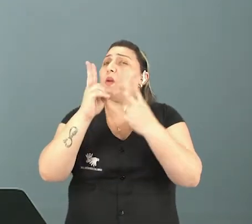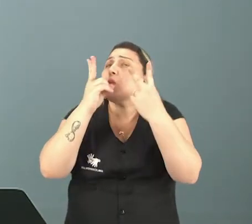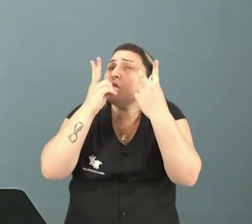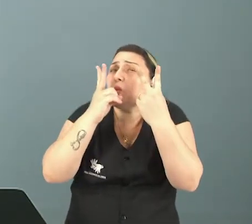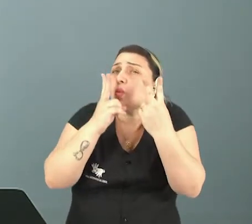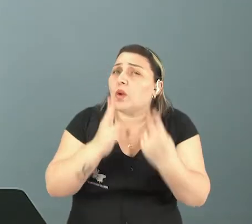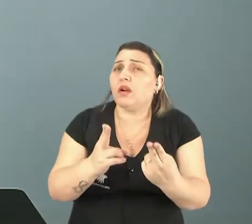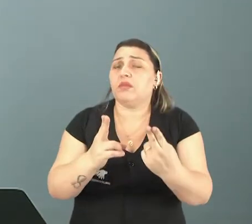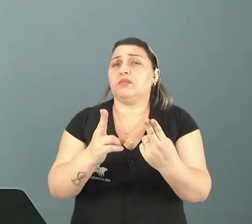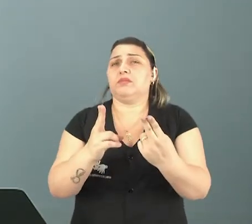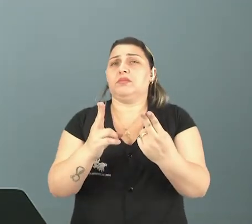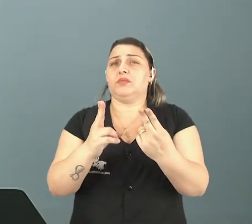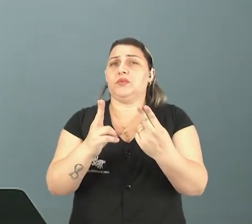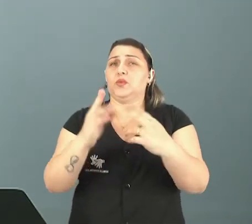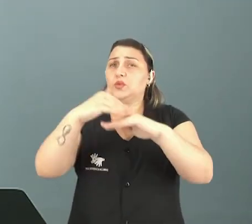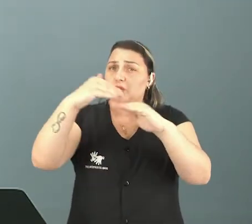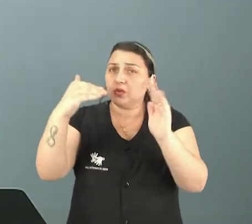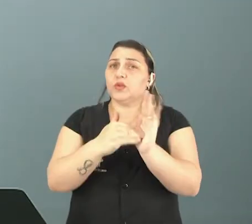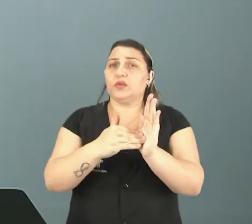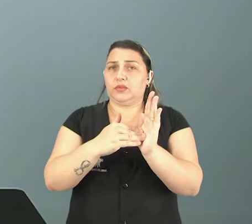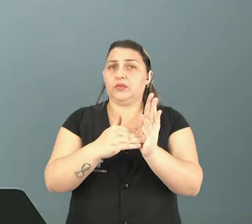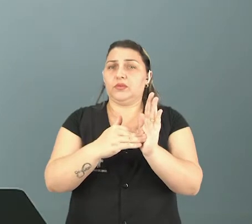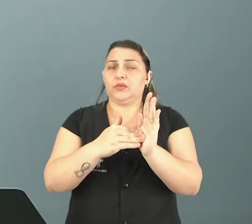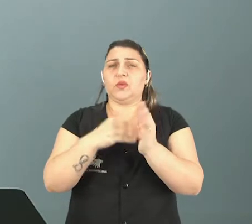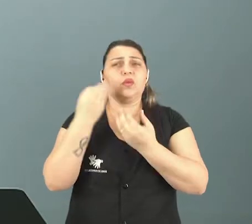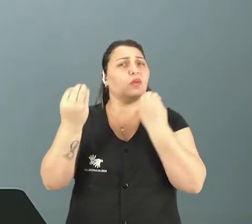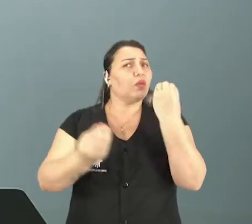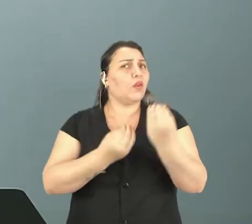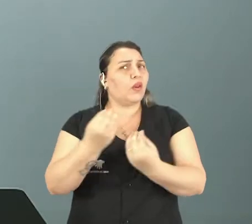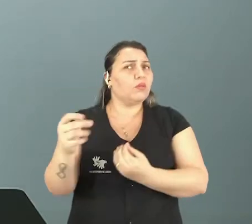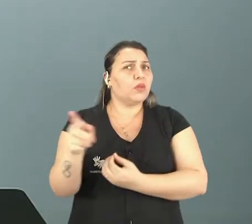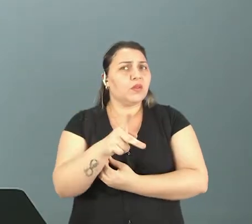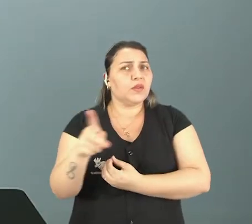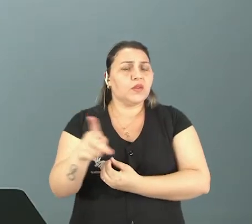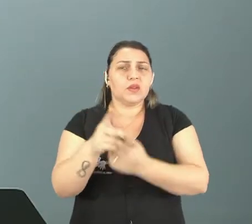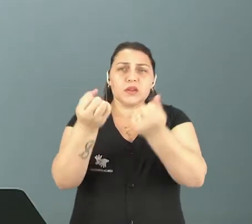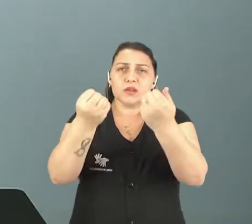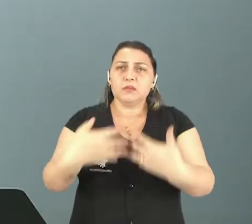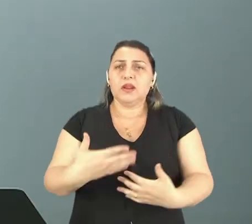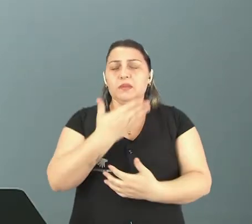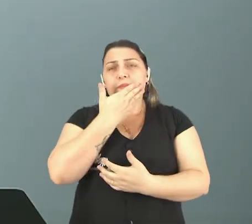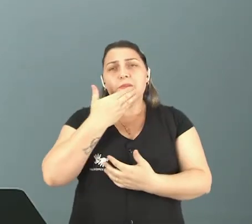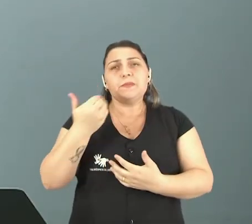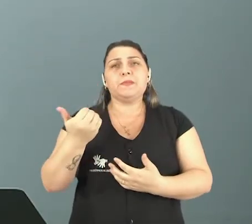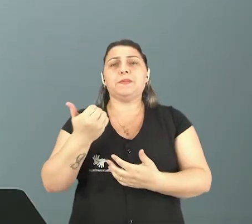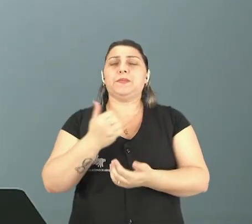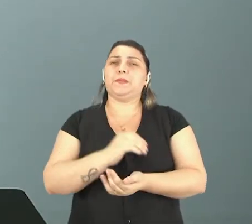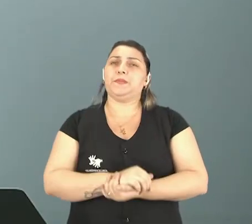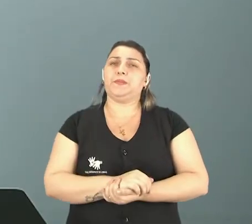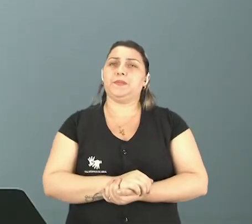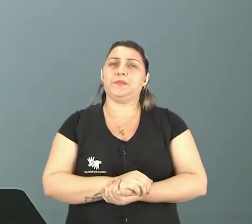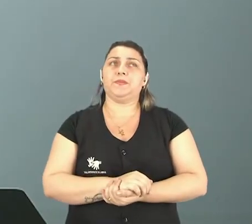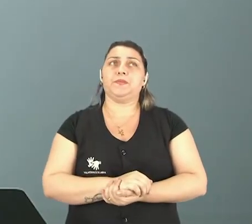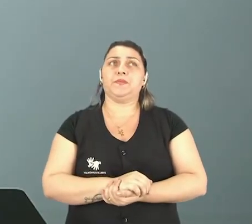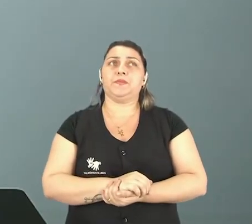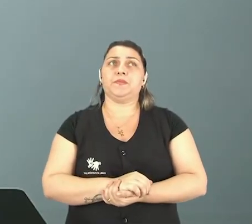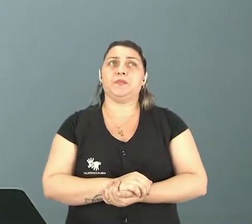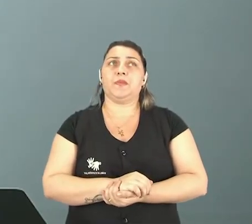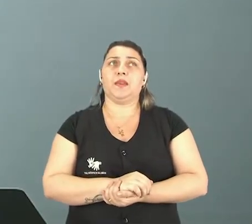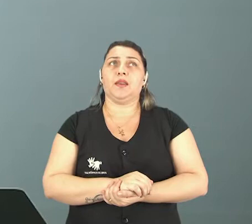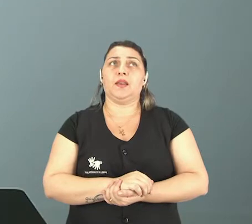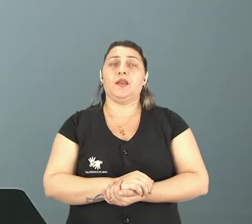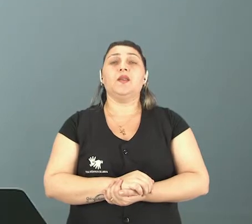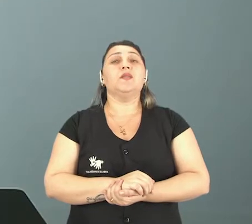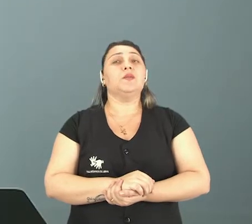parte, né, do todo. Como assim, professor? Explica melhor isso. Vamos entender? Vamos repartir, então, o